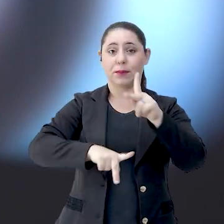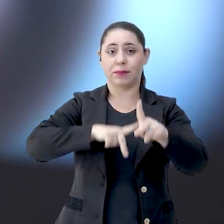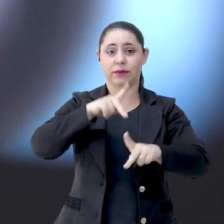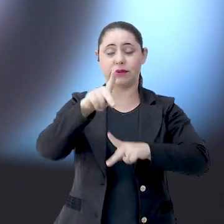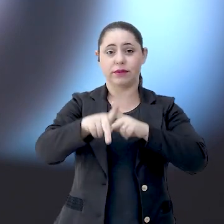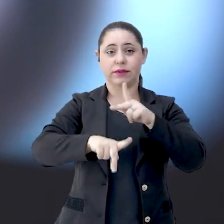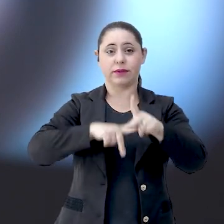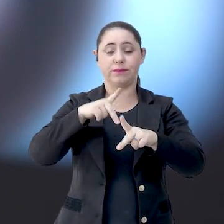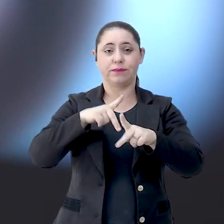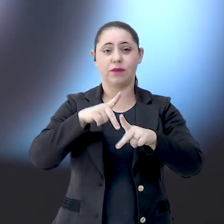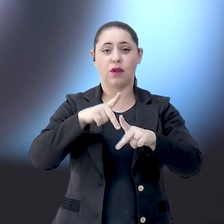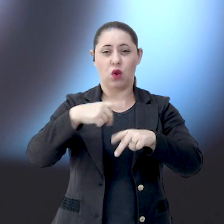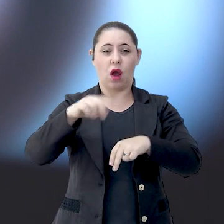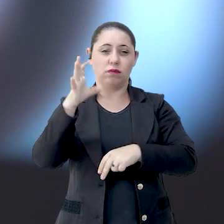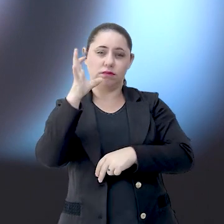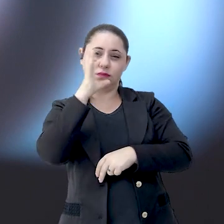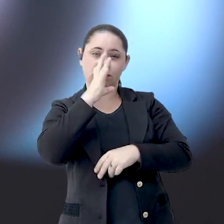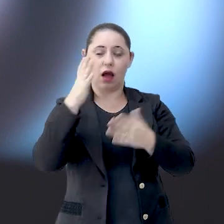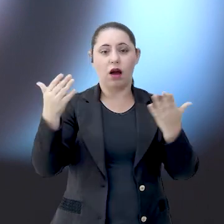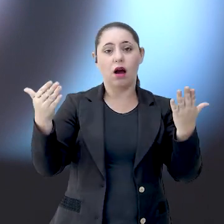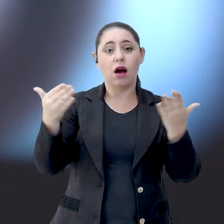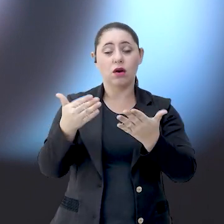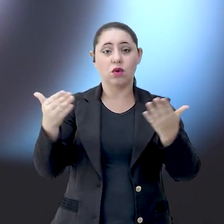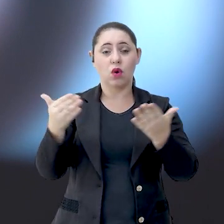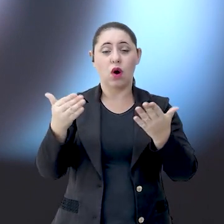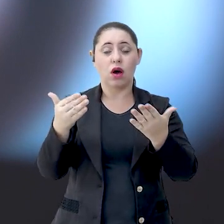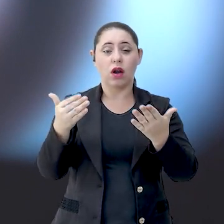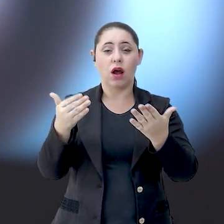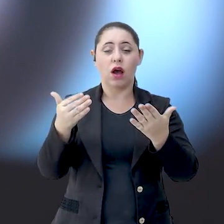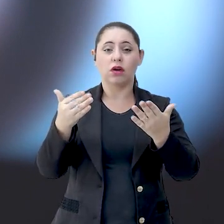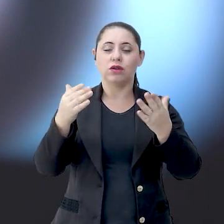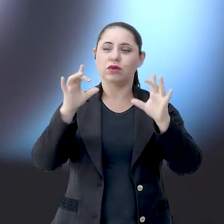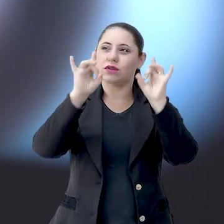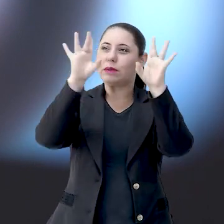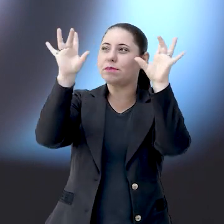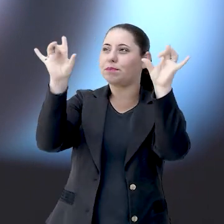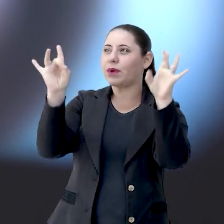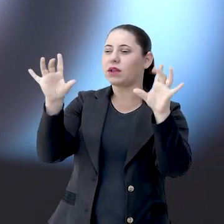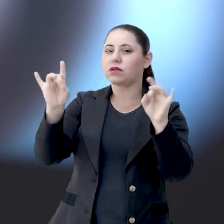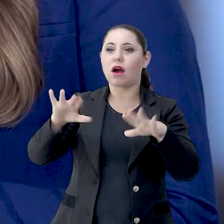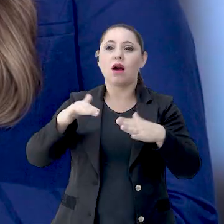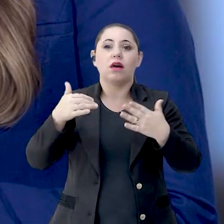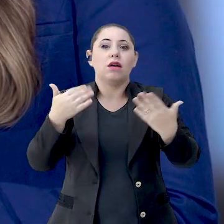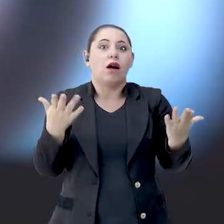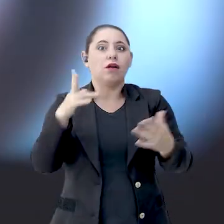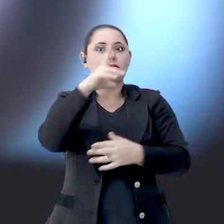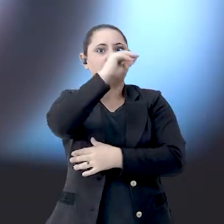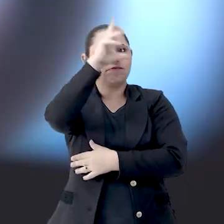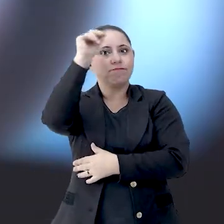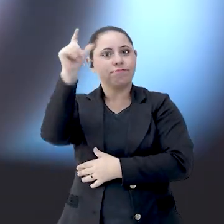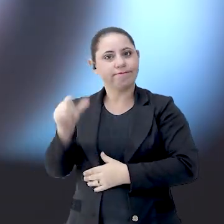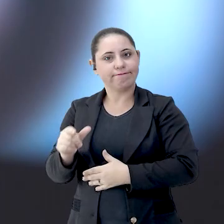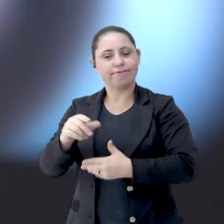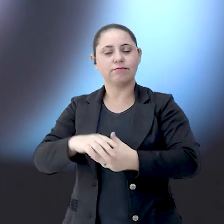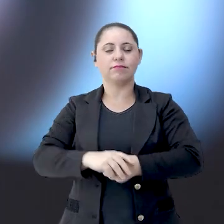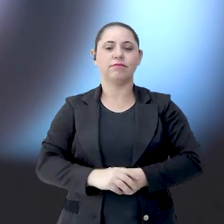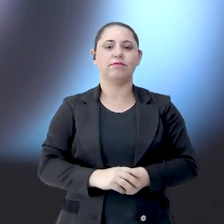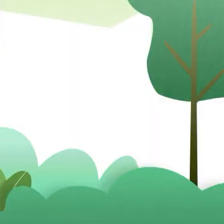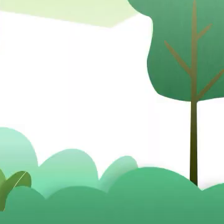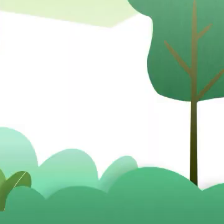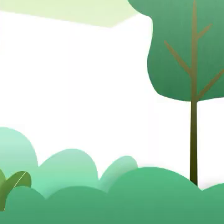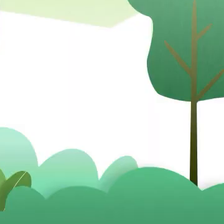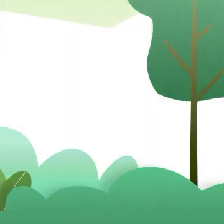atender a demanda da população, a gente confere a partir de agora neste especial. E agora,